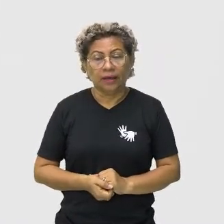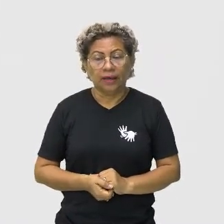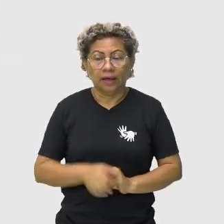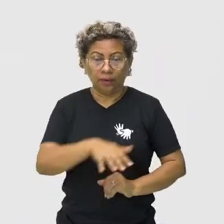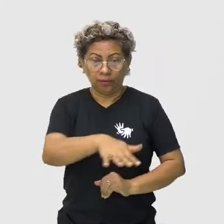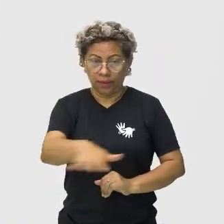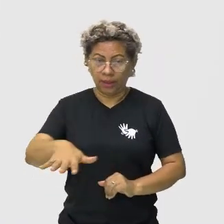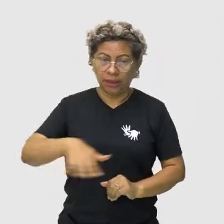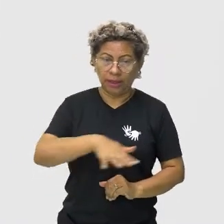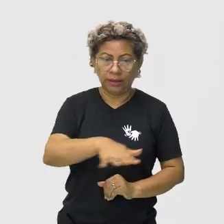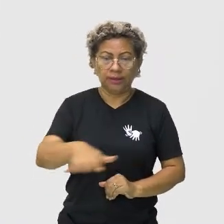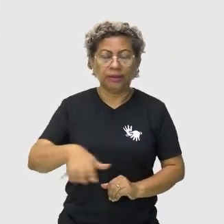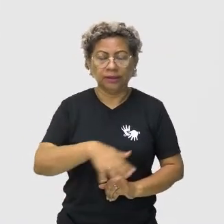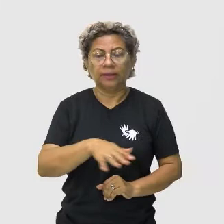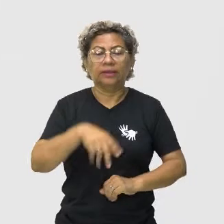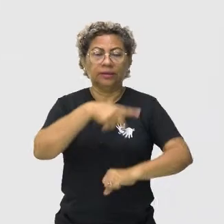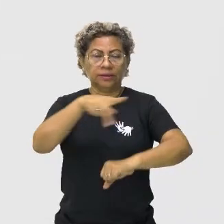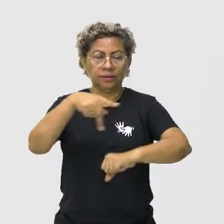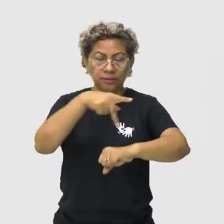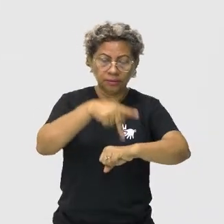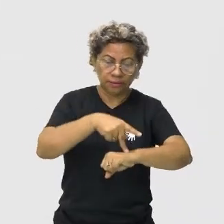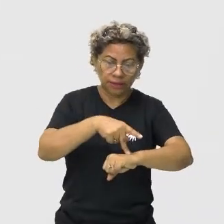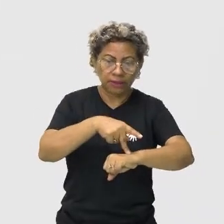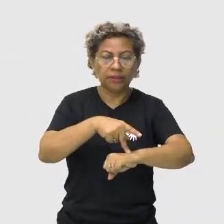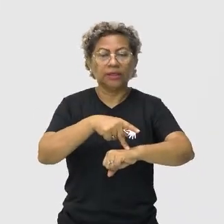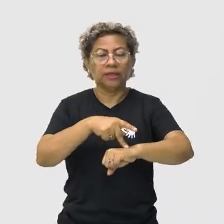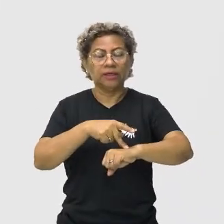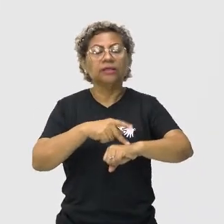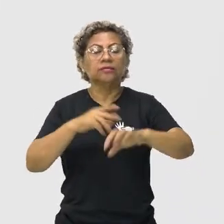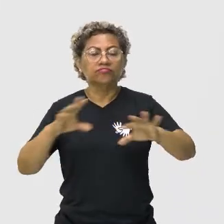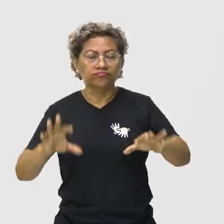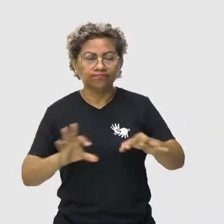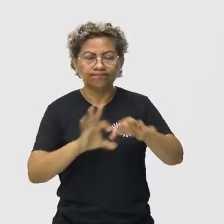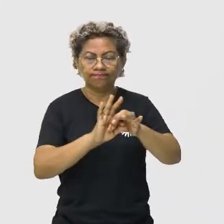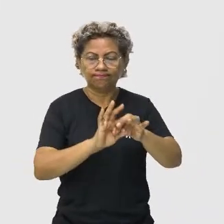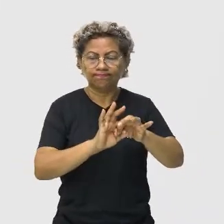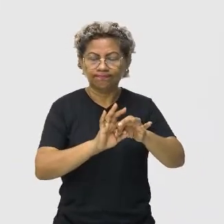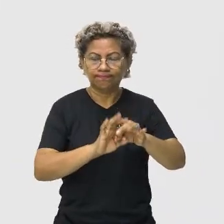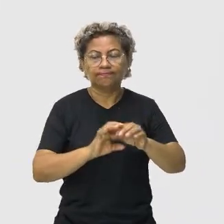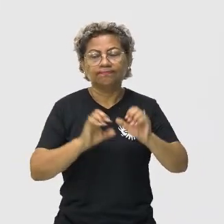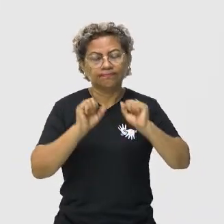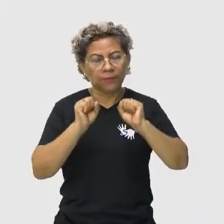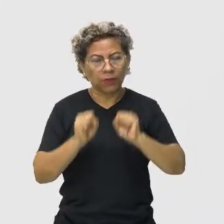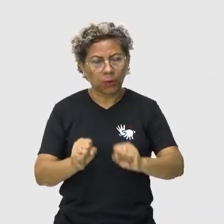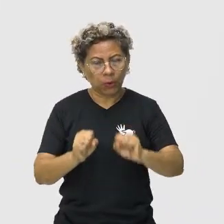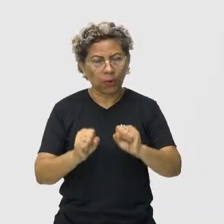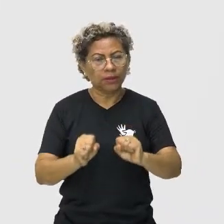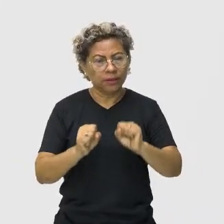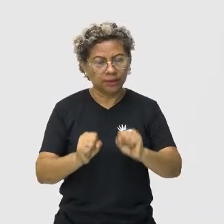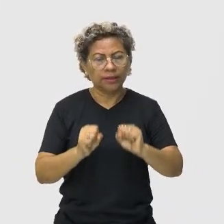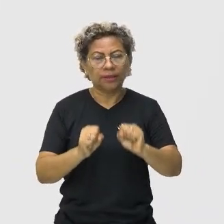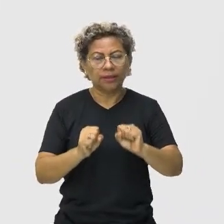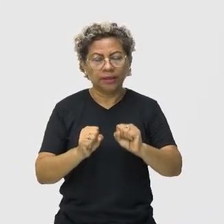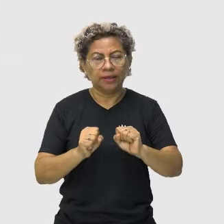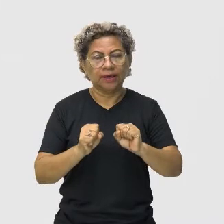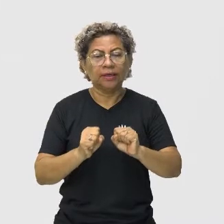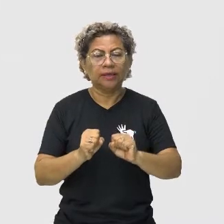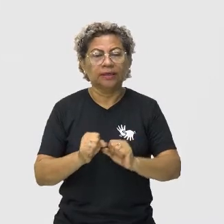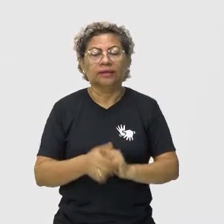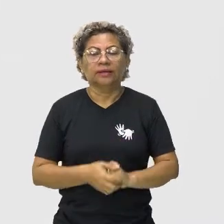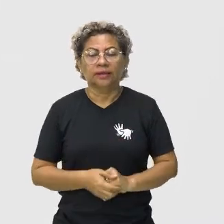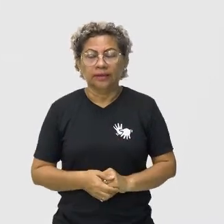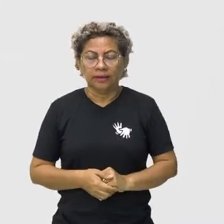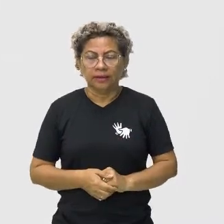uma área em que esses países se juntando, eles podem verificar que os produtos, né, de